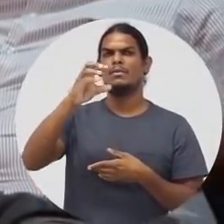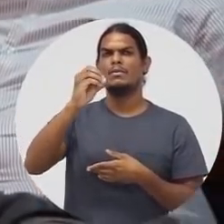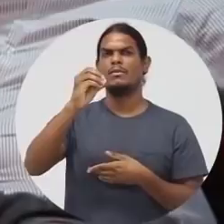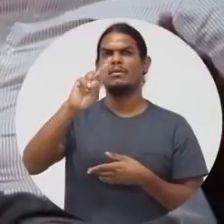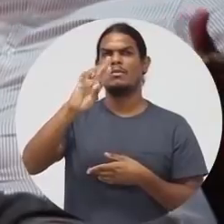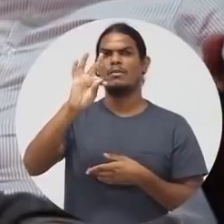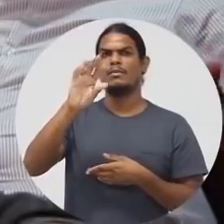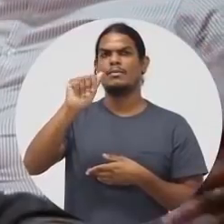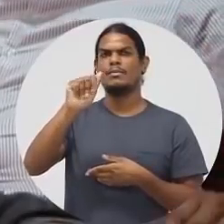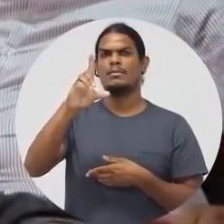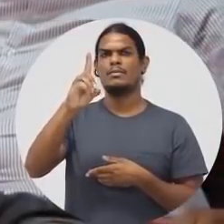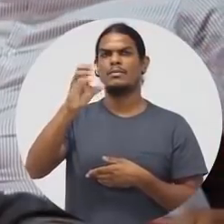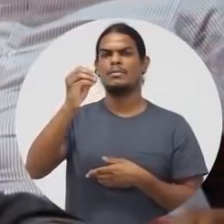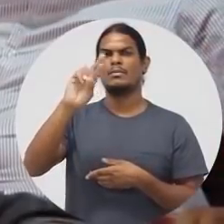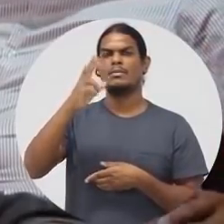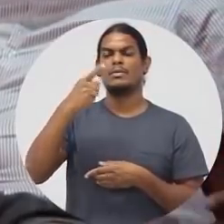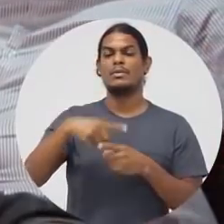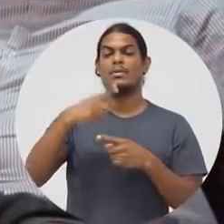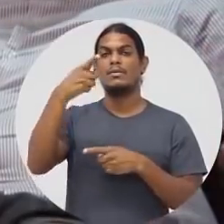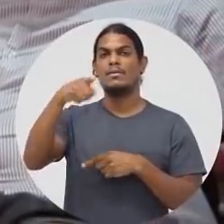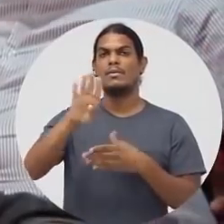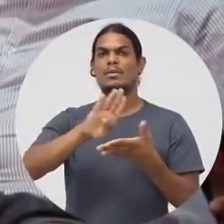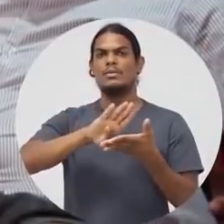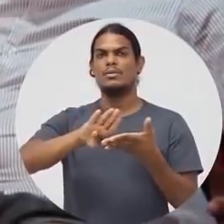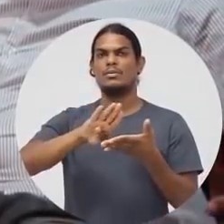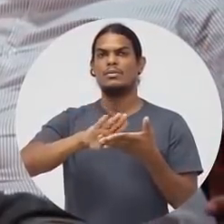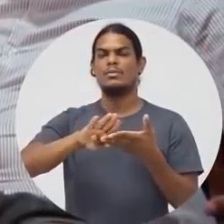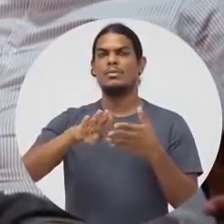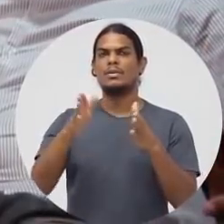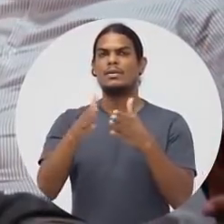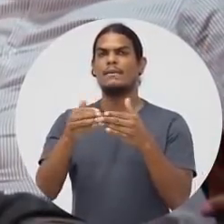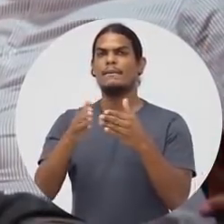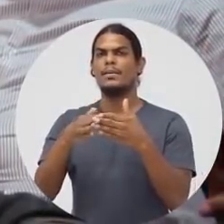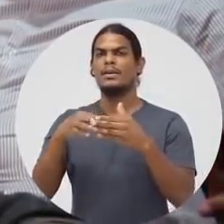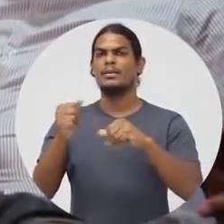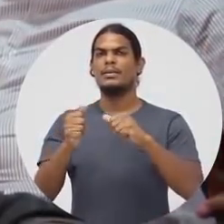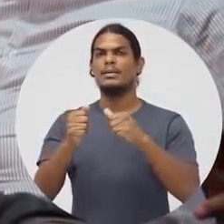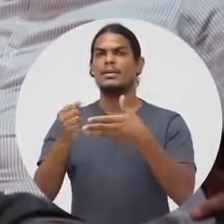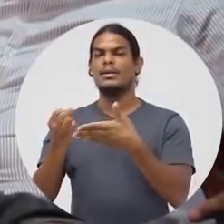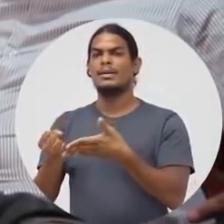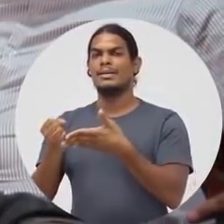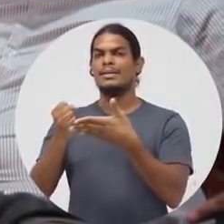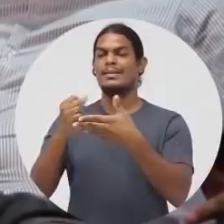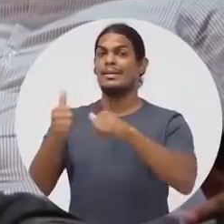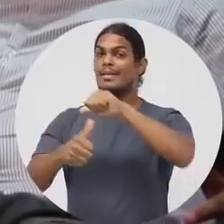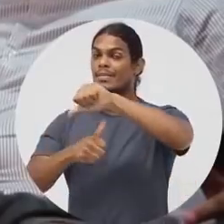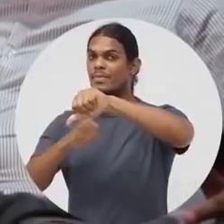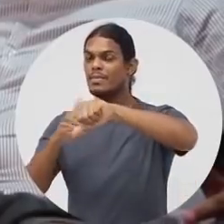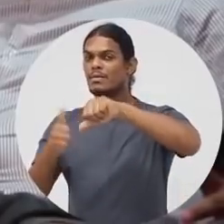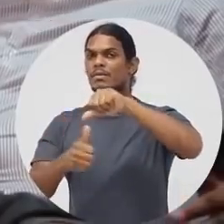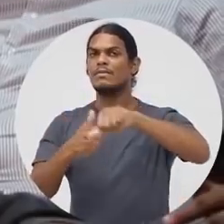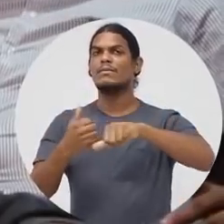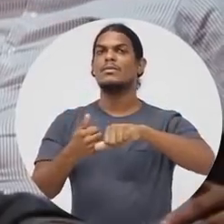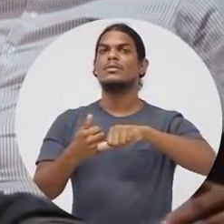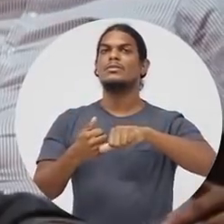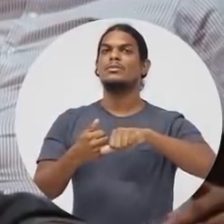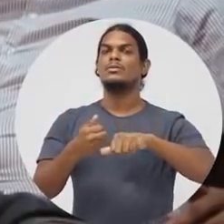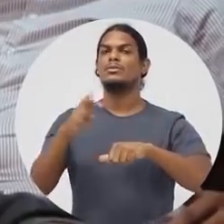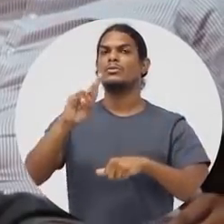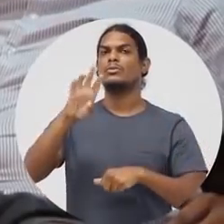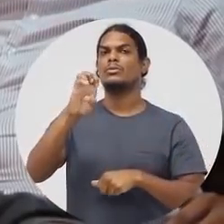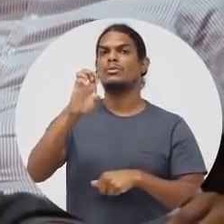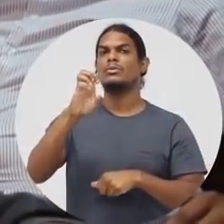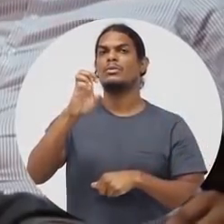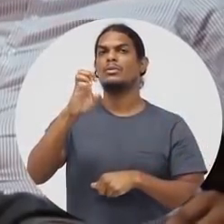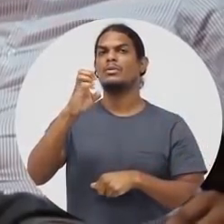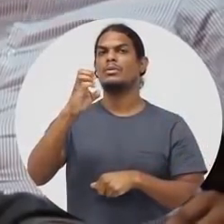vai ao seu banco e solicita a transferência do recurso que foi exatamente o objeto dessa negociação de câmbio, tá? Logo